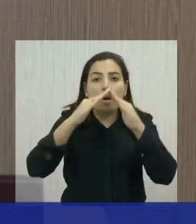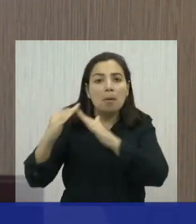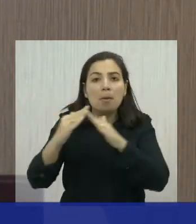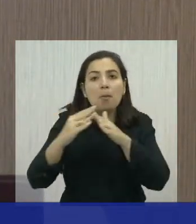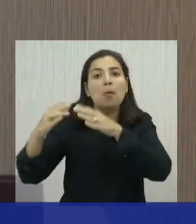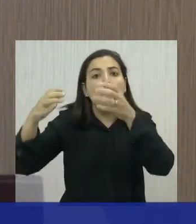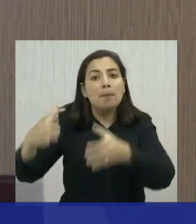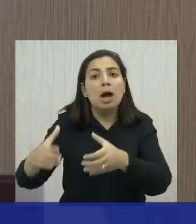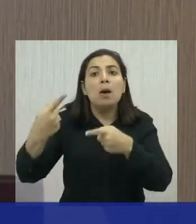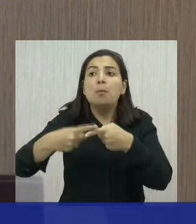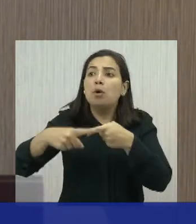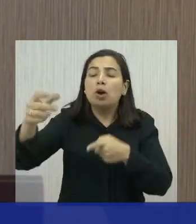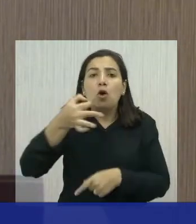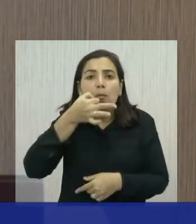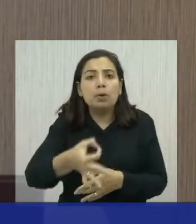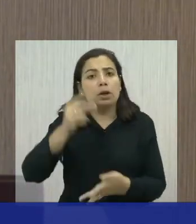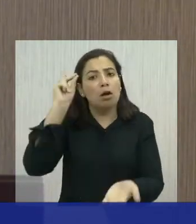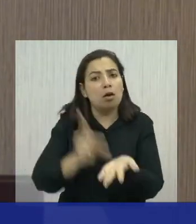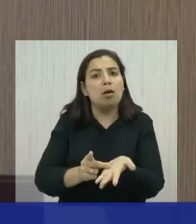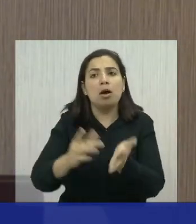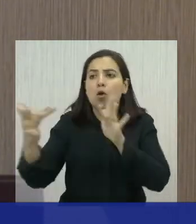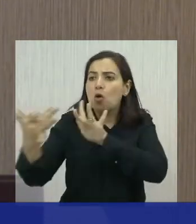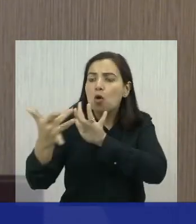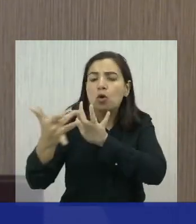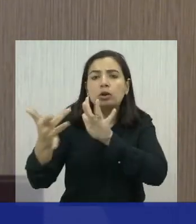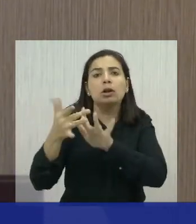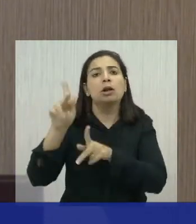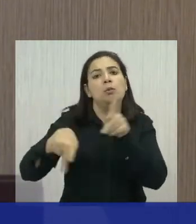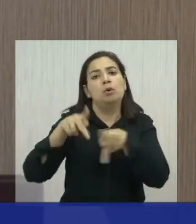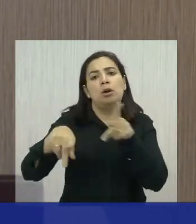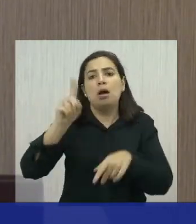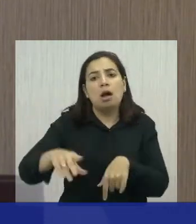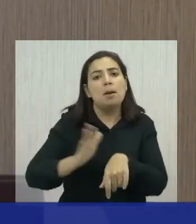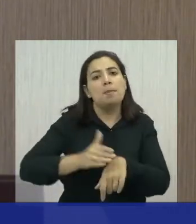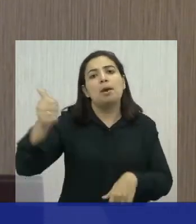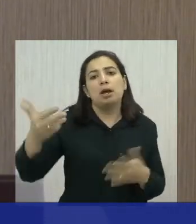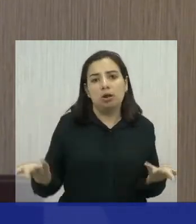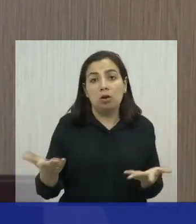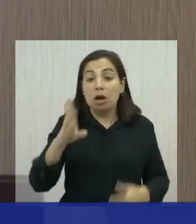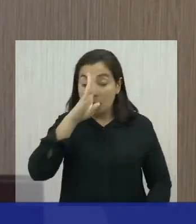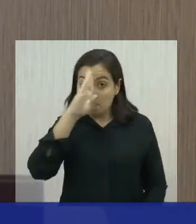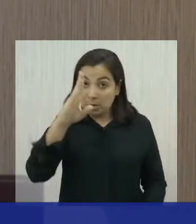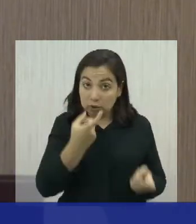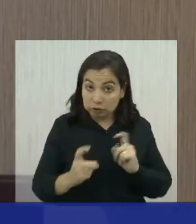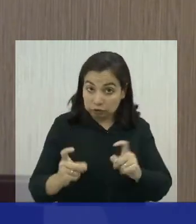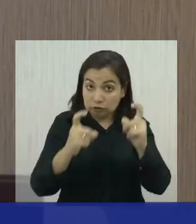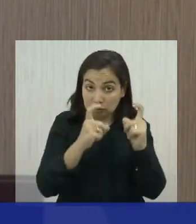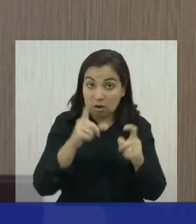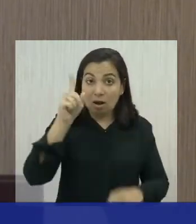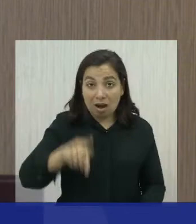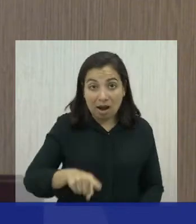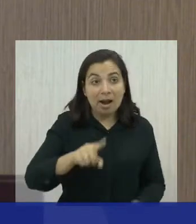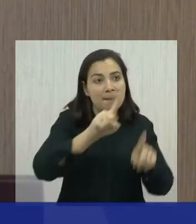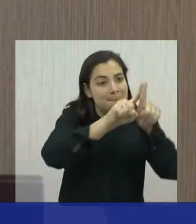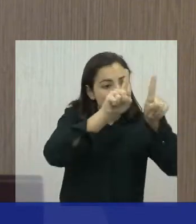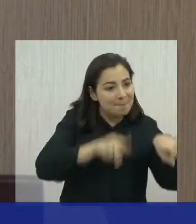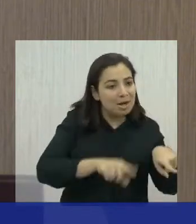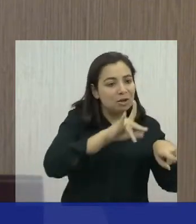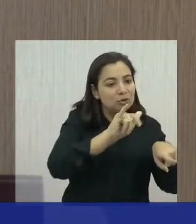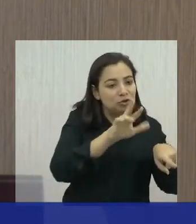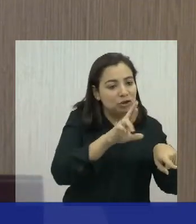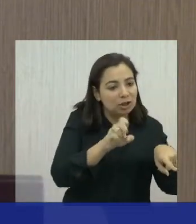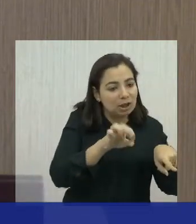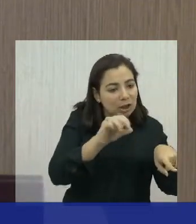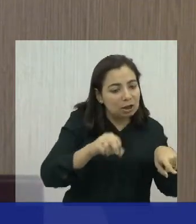que elas querem, o que elas acham. A prioridade de discussão desse momento é do plano diretor, segundo o Grupo Frente de